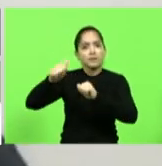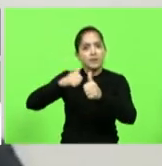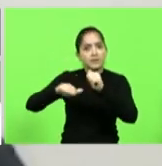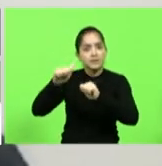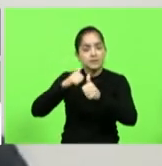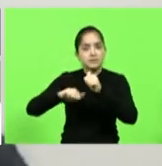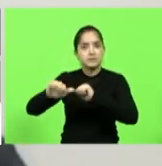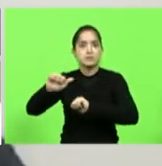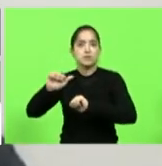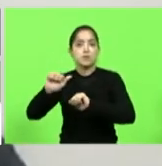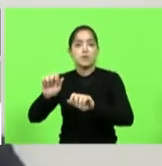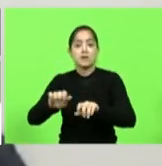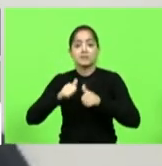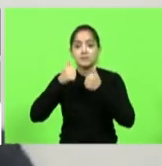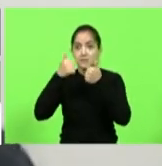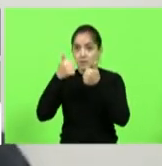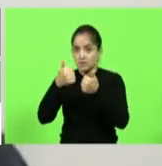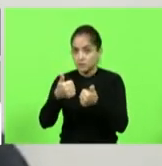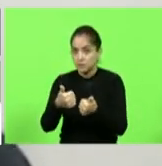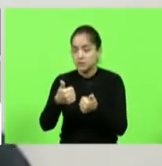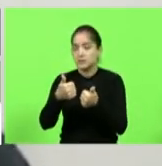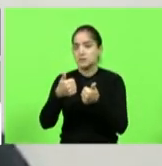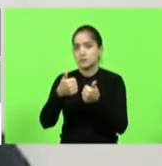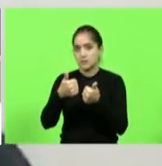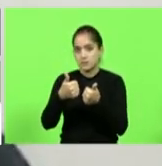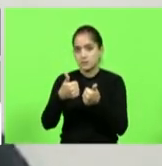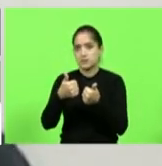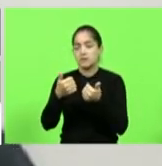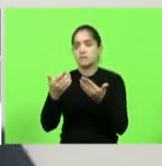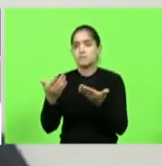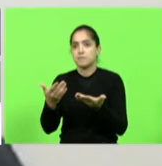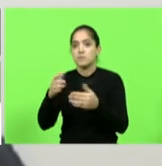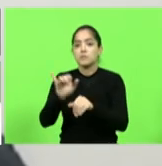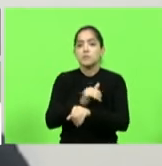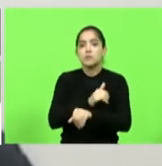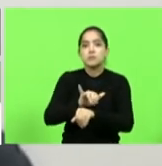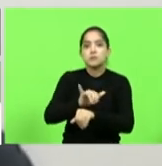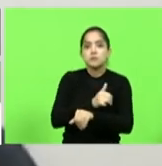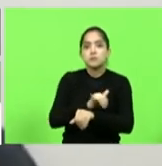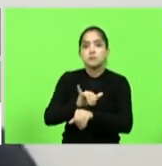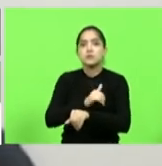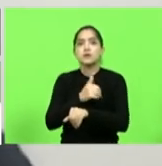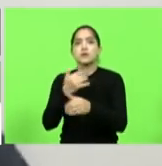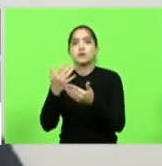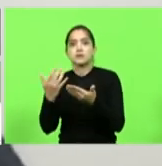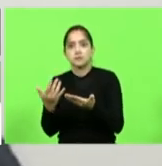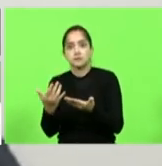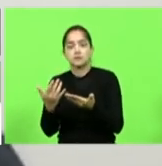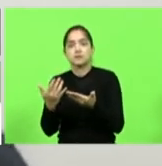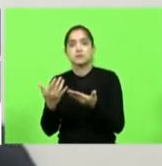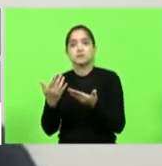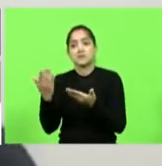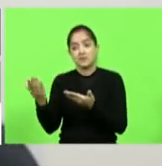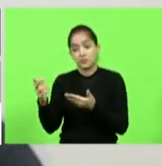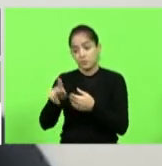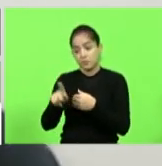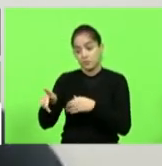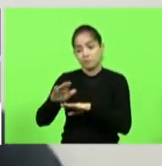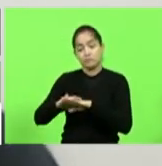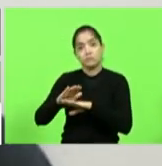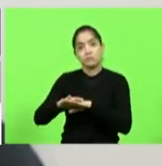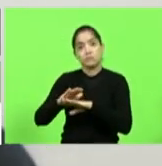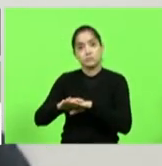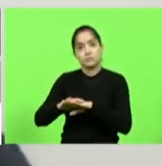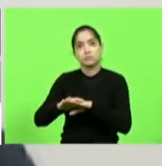as melhorias das estratégias didáticas, que, claro, o professor tem, né, é expert